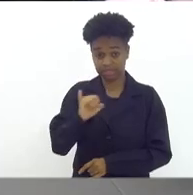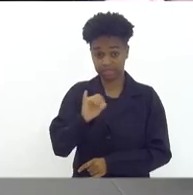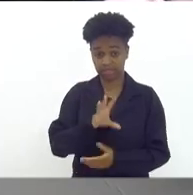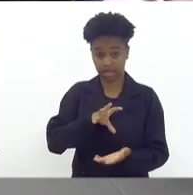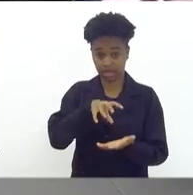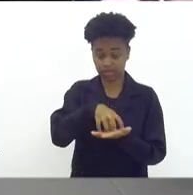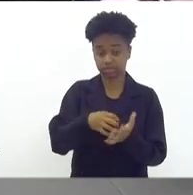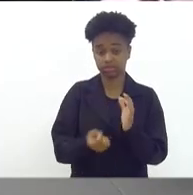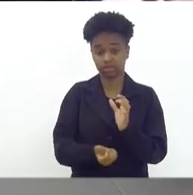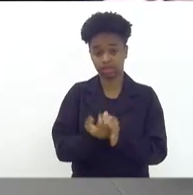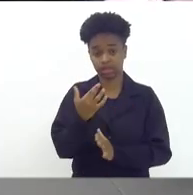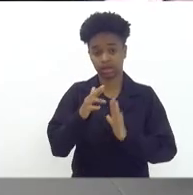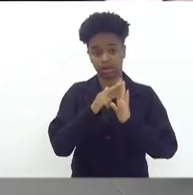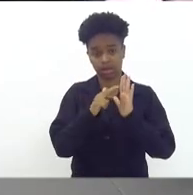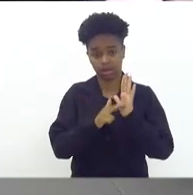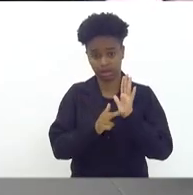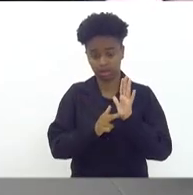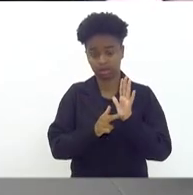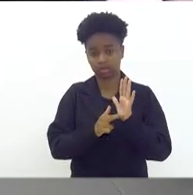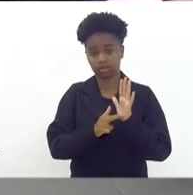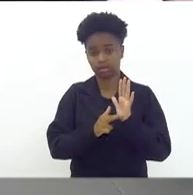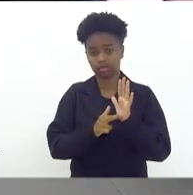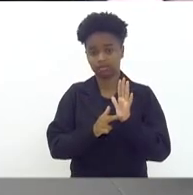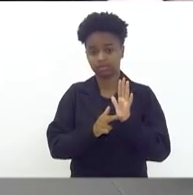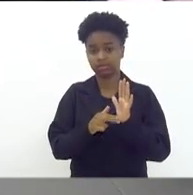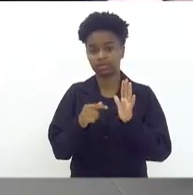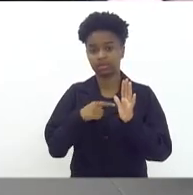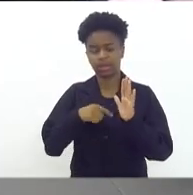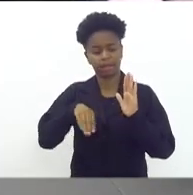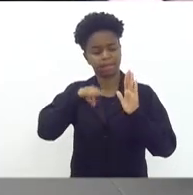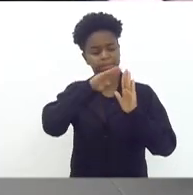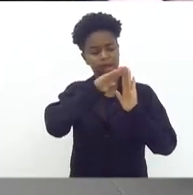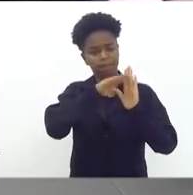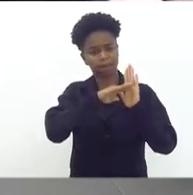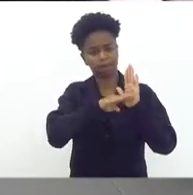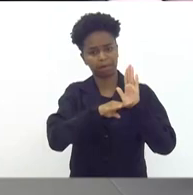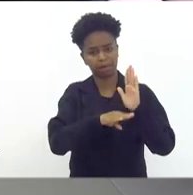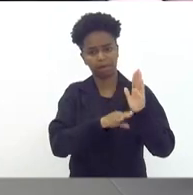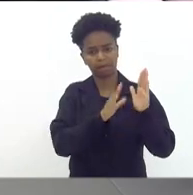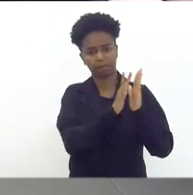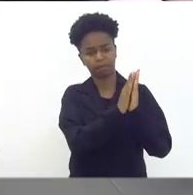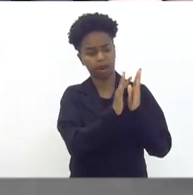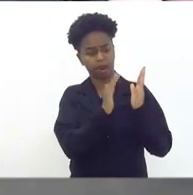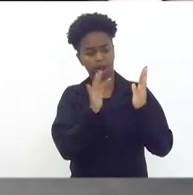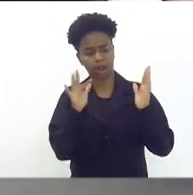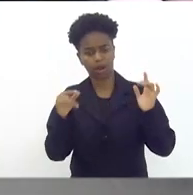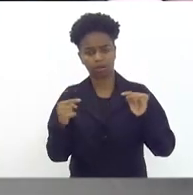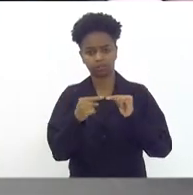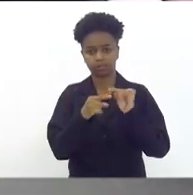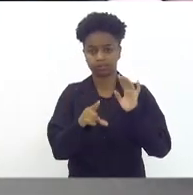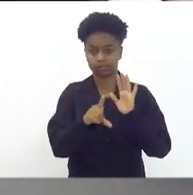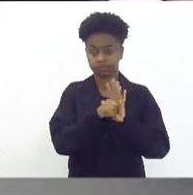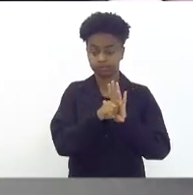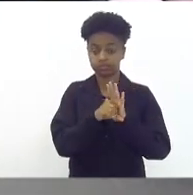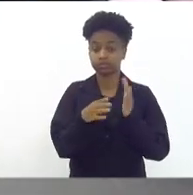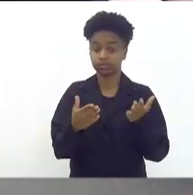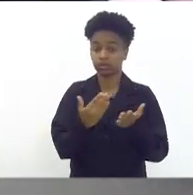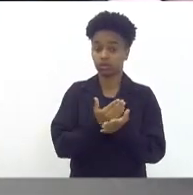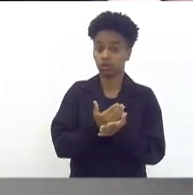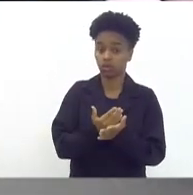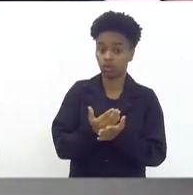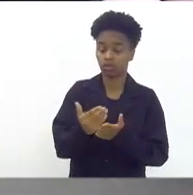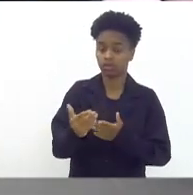uma instrução normativa ela passa por todo um processo de legalidade Então ela começa com